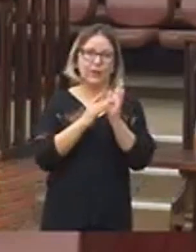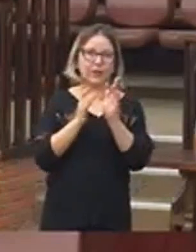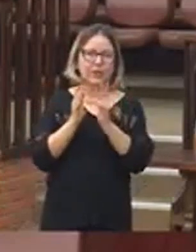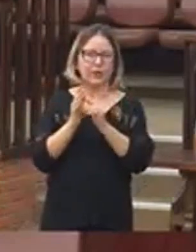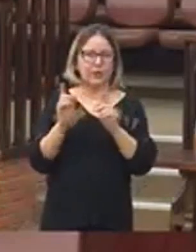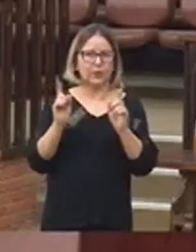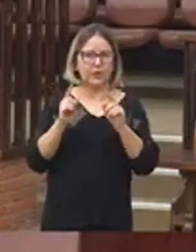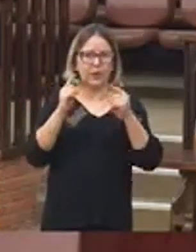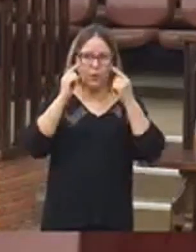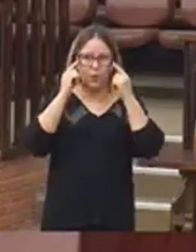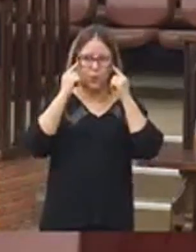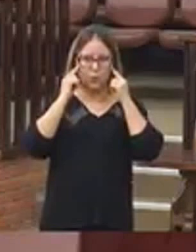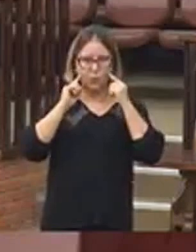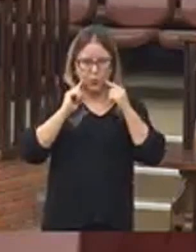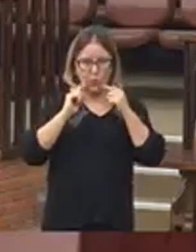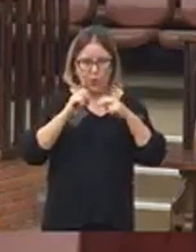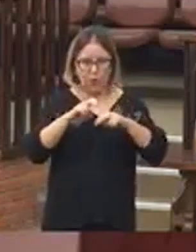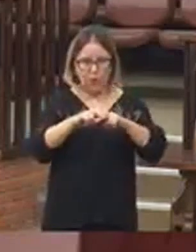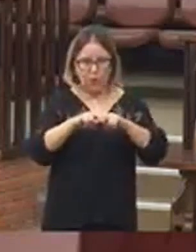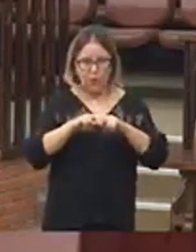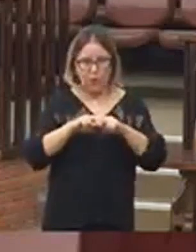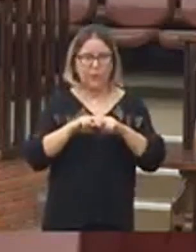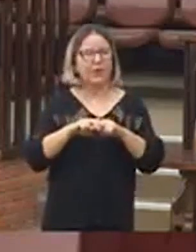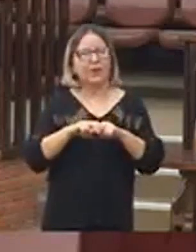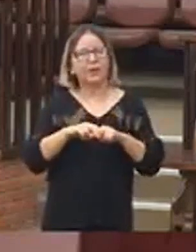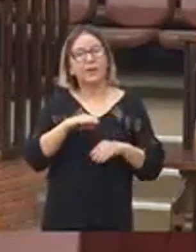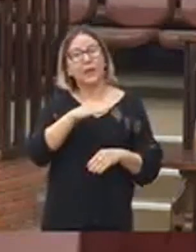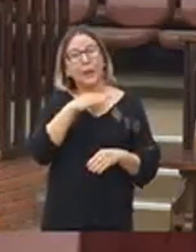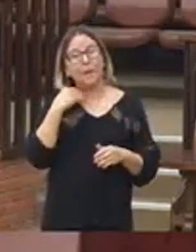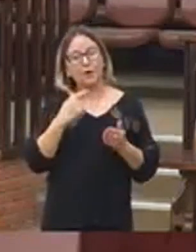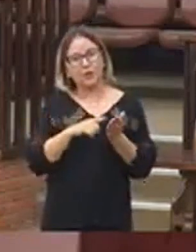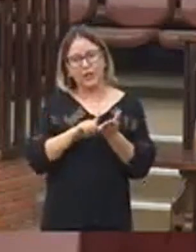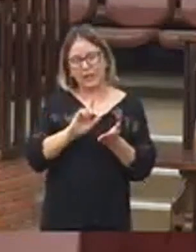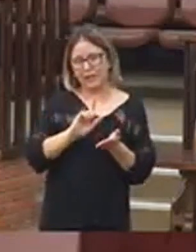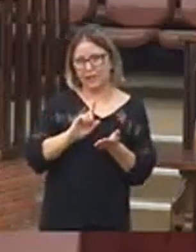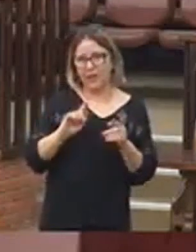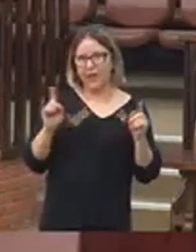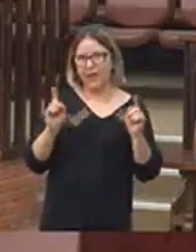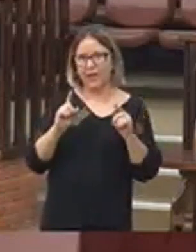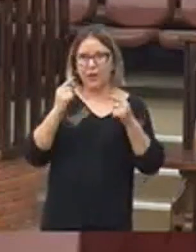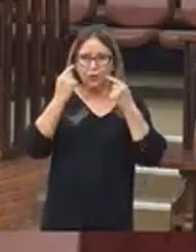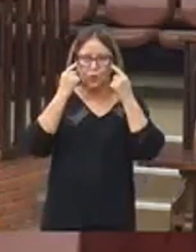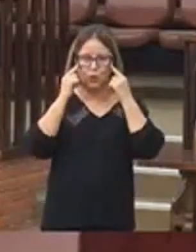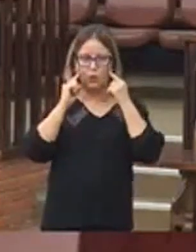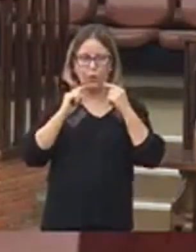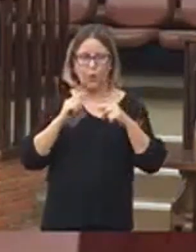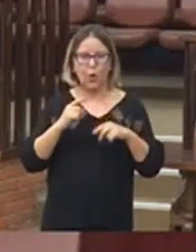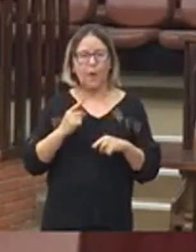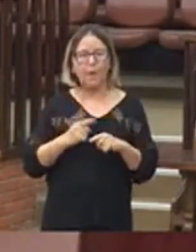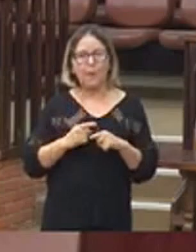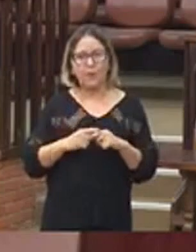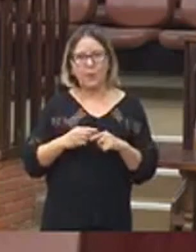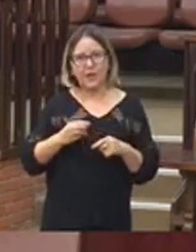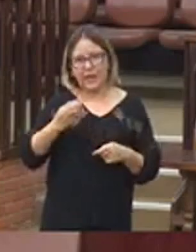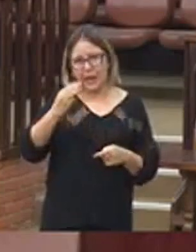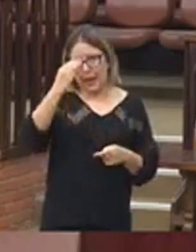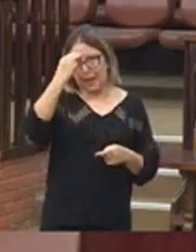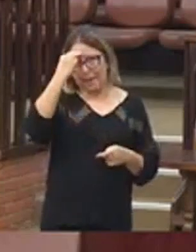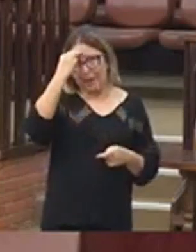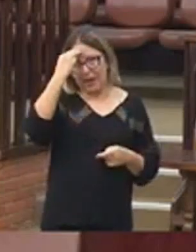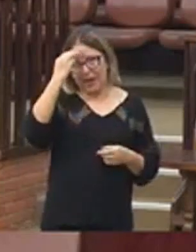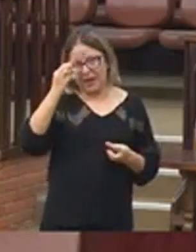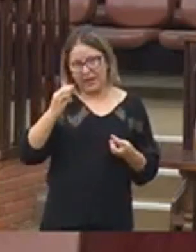porque Lázaro tinha morrido. Ele não chorou porque Maria e os judeus estavam chorando.